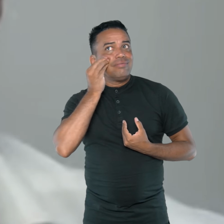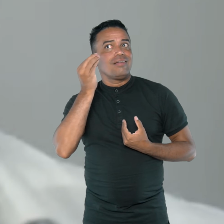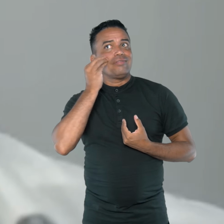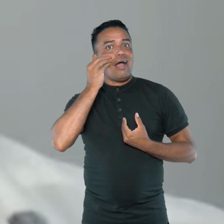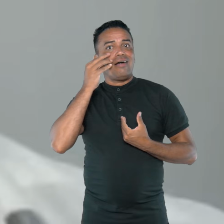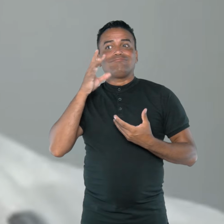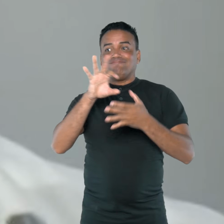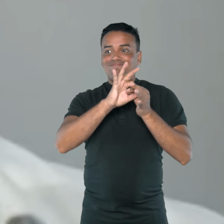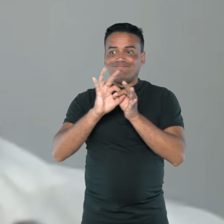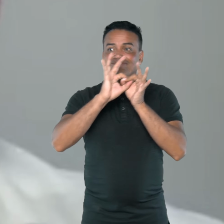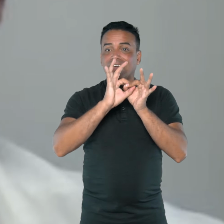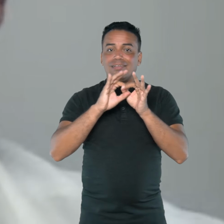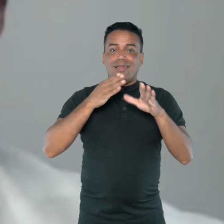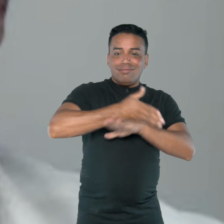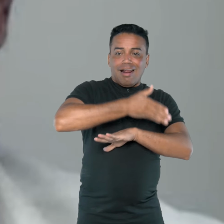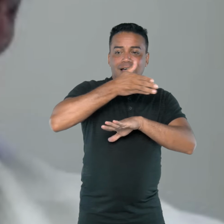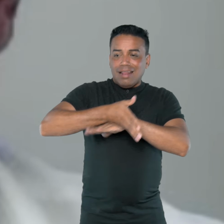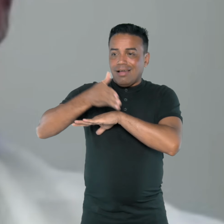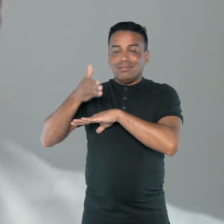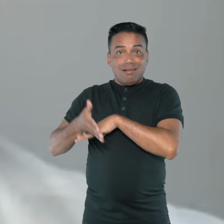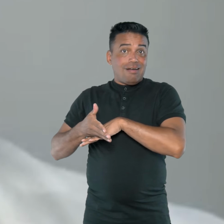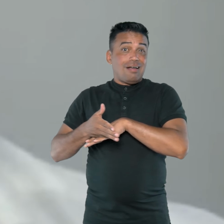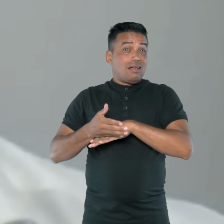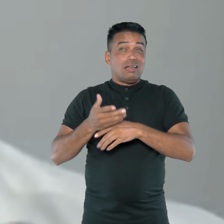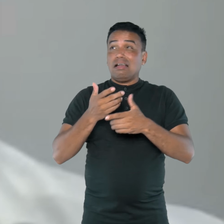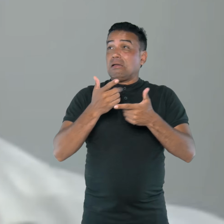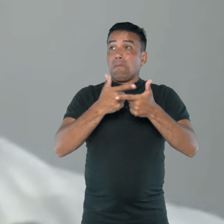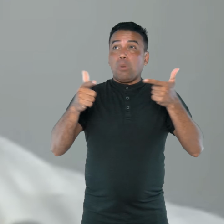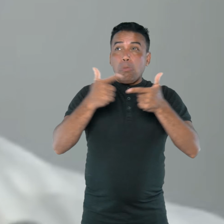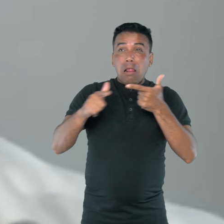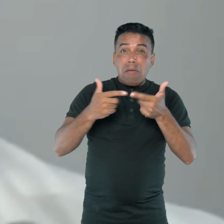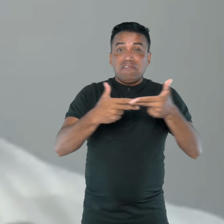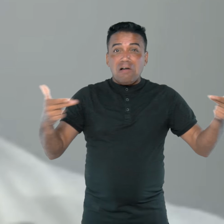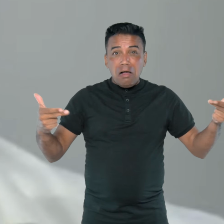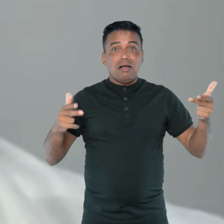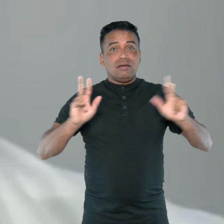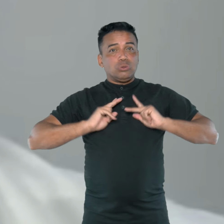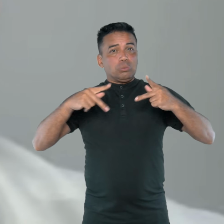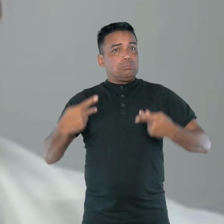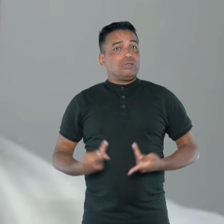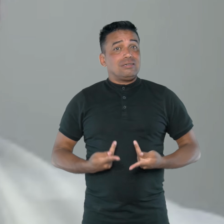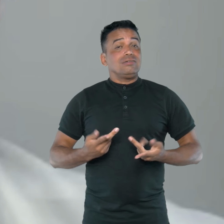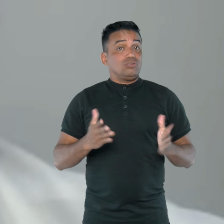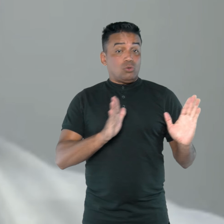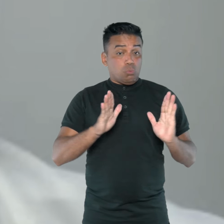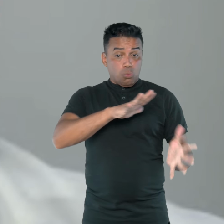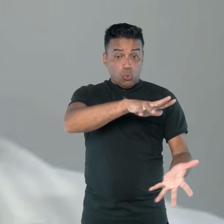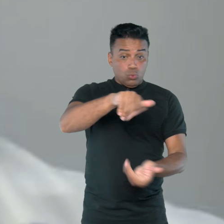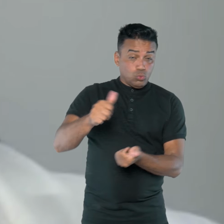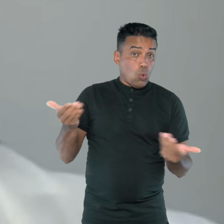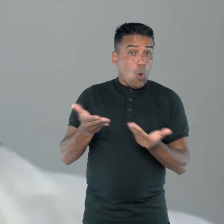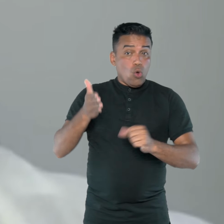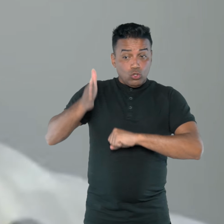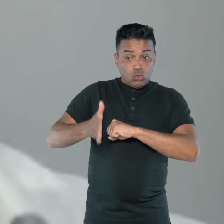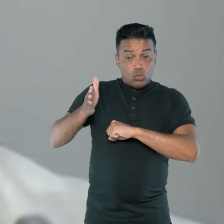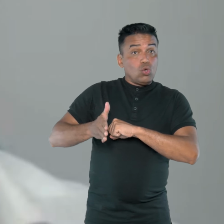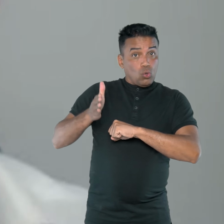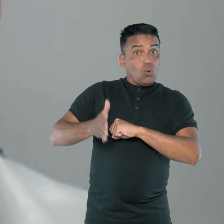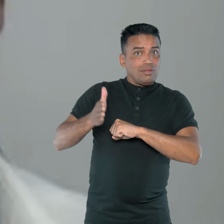atravessar todas essas armaduras humanas, né, que inclusive o mundo contemporâneo tem se tornado muito hábil, né, em formar,